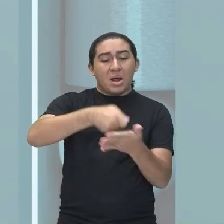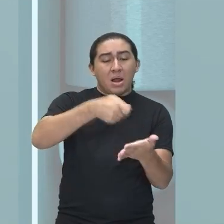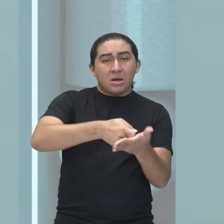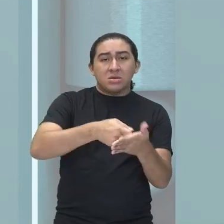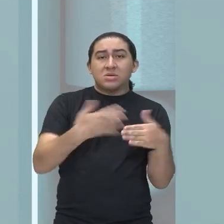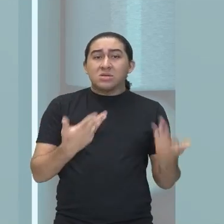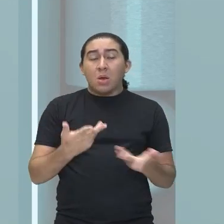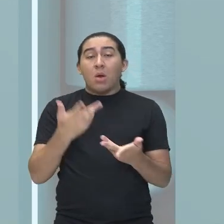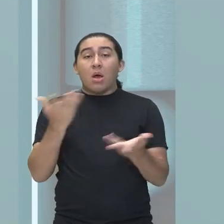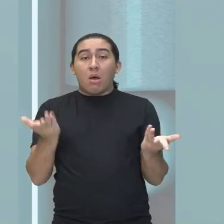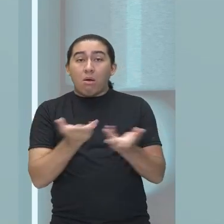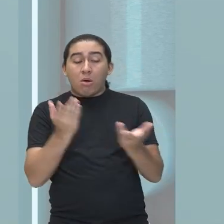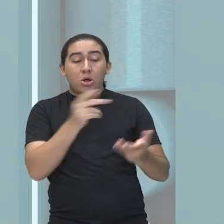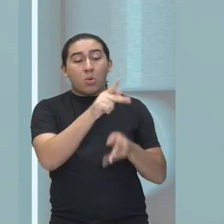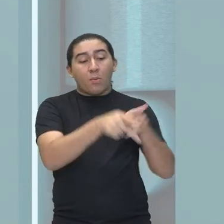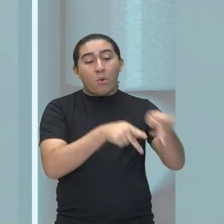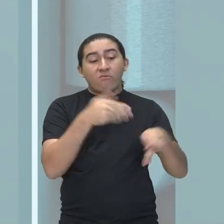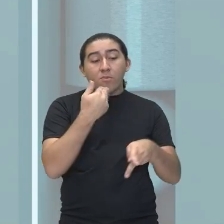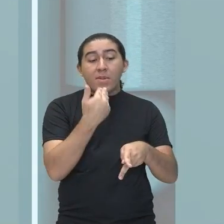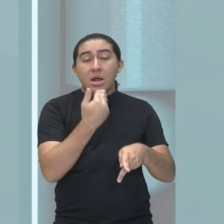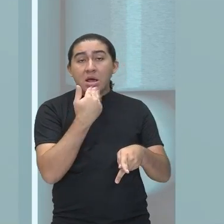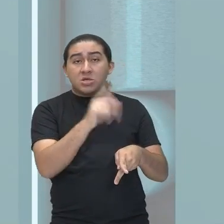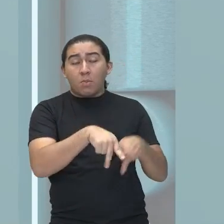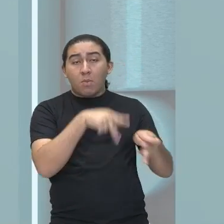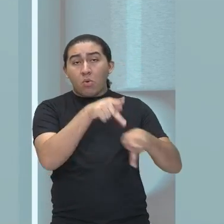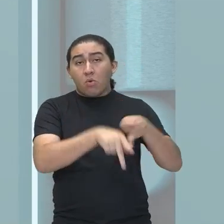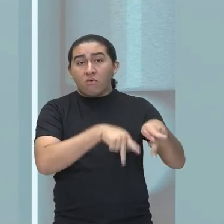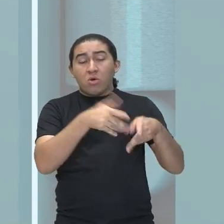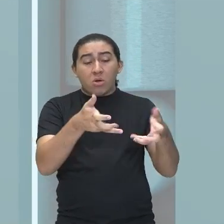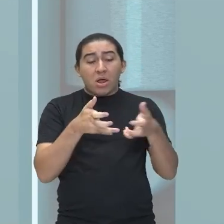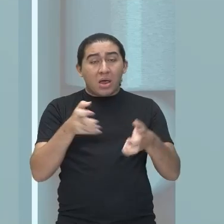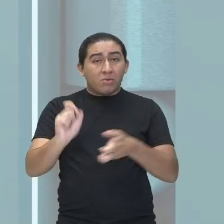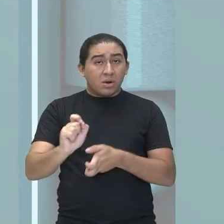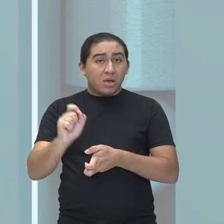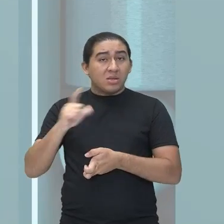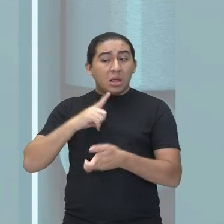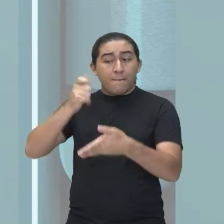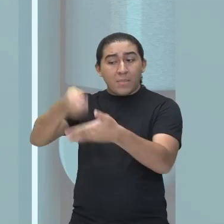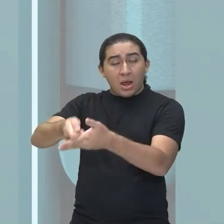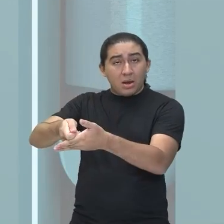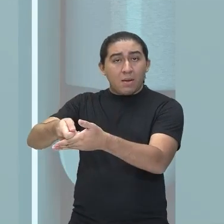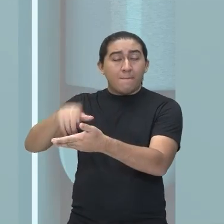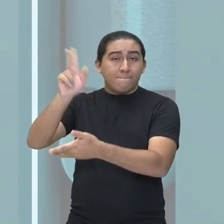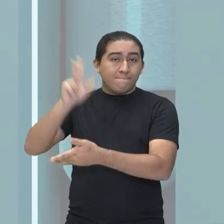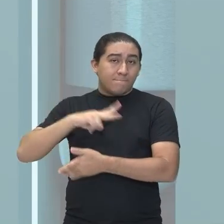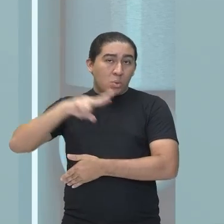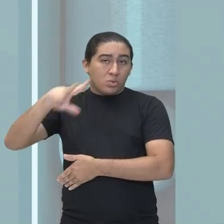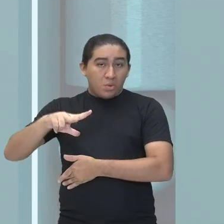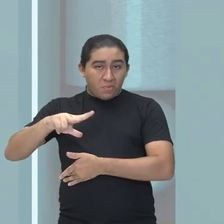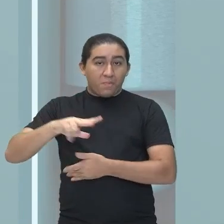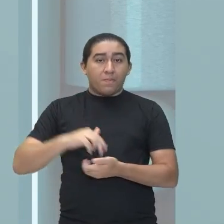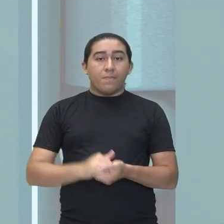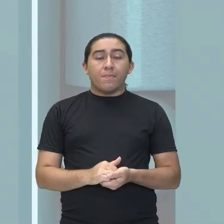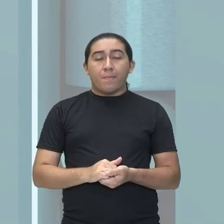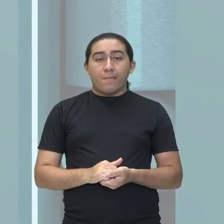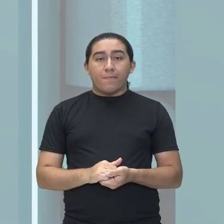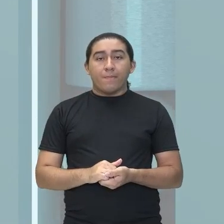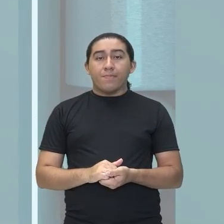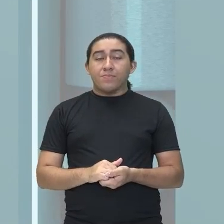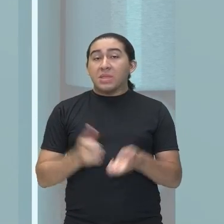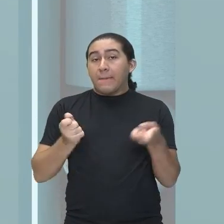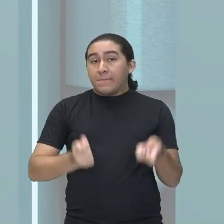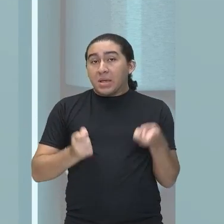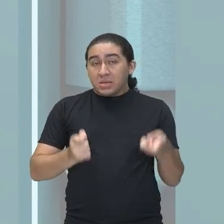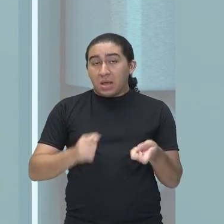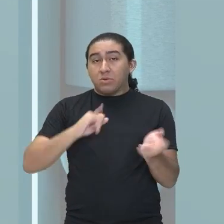Então vamos cobrar de quem está morando aí. Eu quero 50 mil, não adianta. Então, era pesado esse